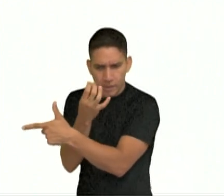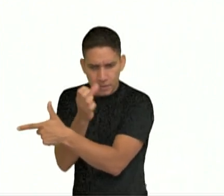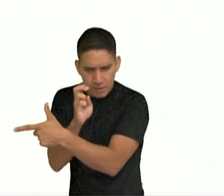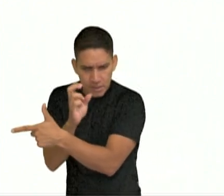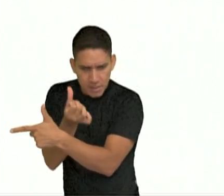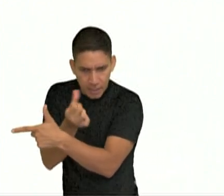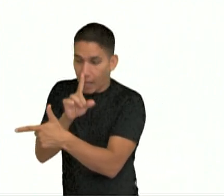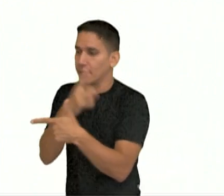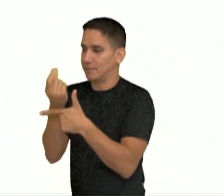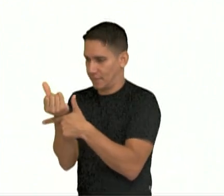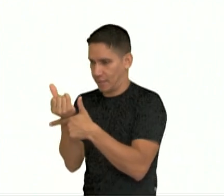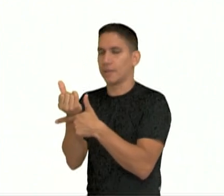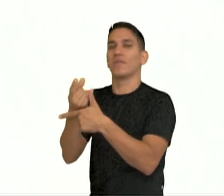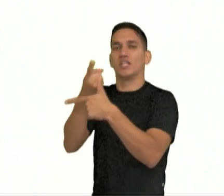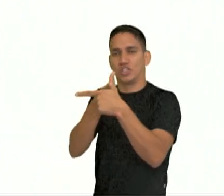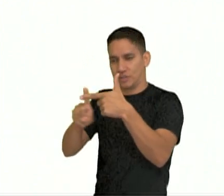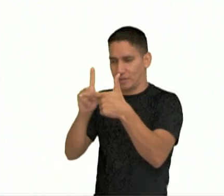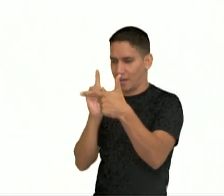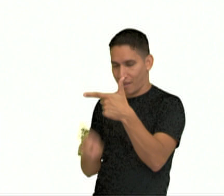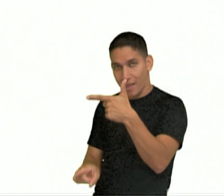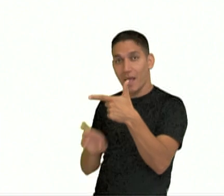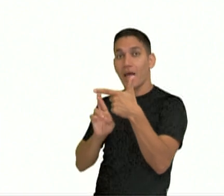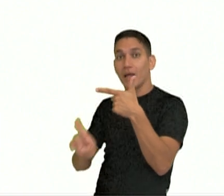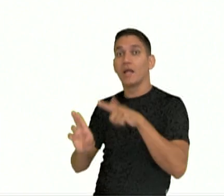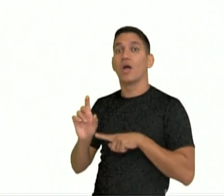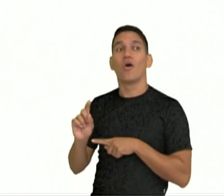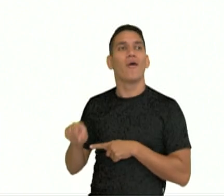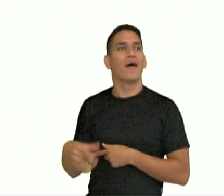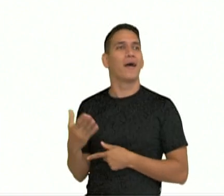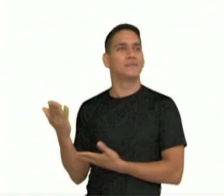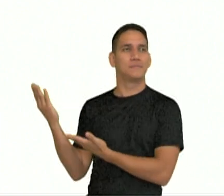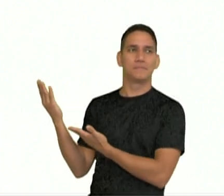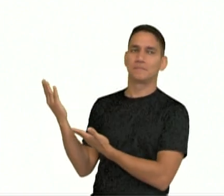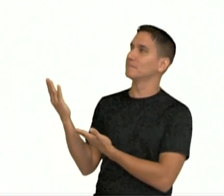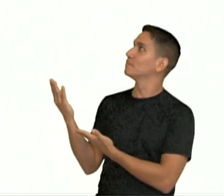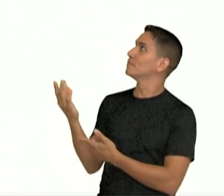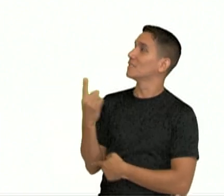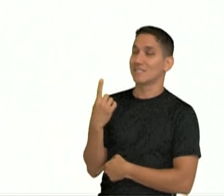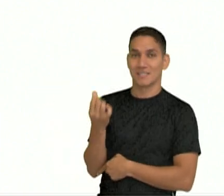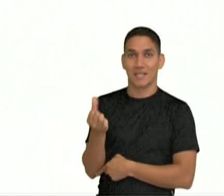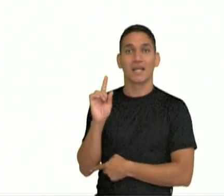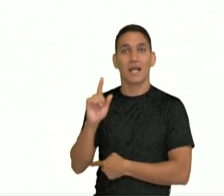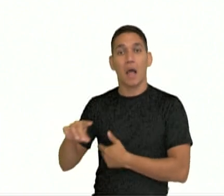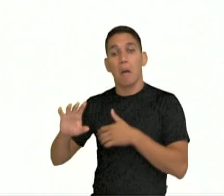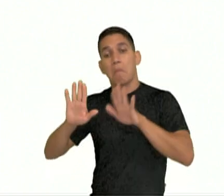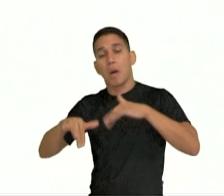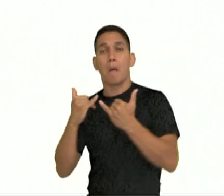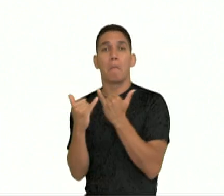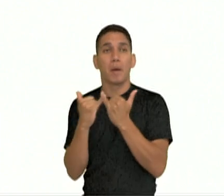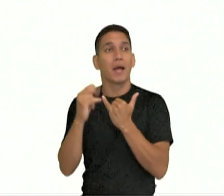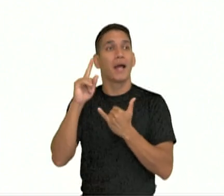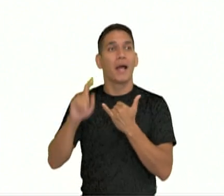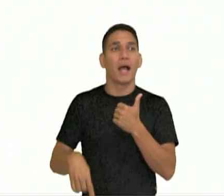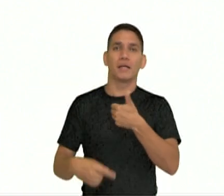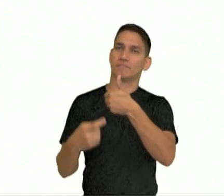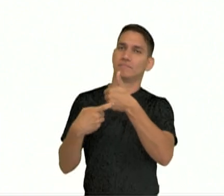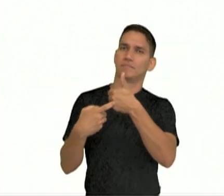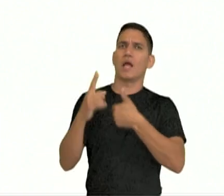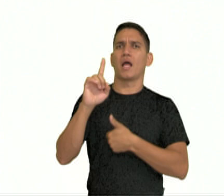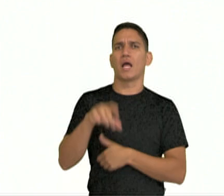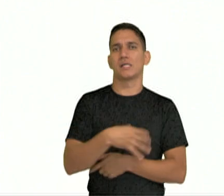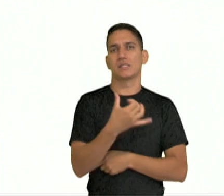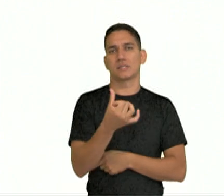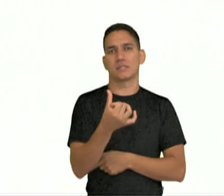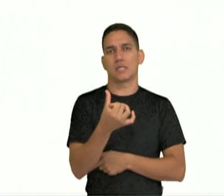deu 96 por 6, portanto, a média de curtidas foram 6 curtidas por foto. Essa